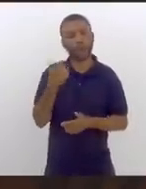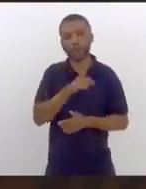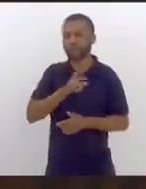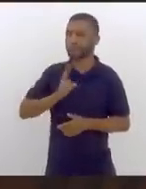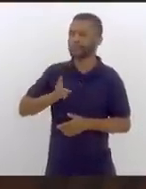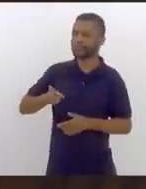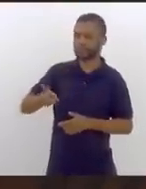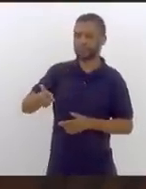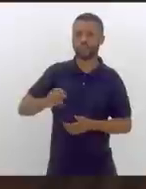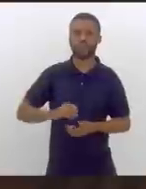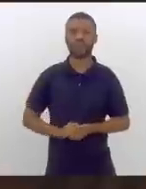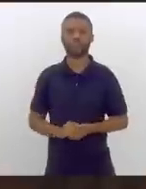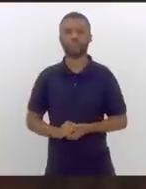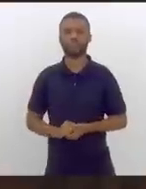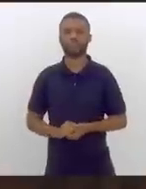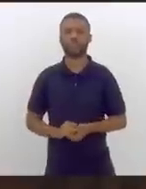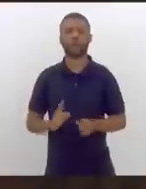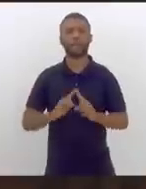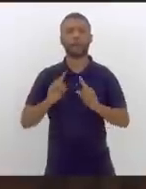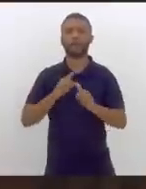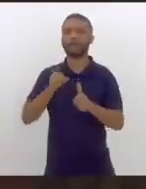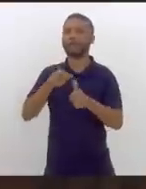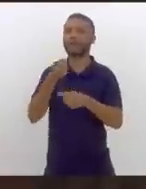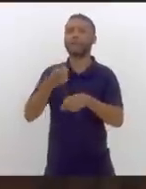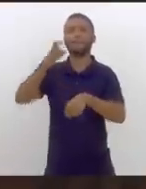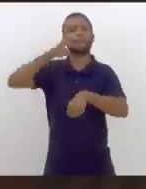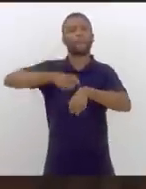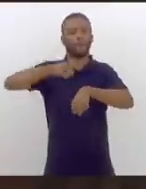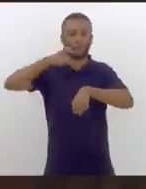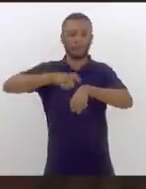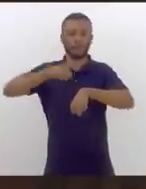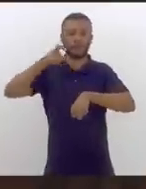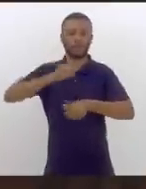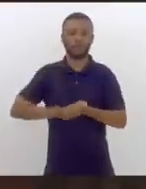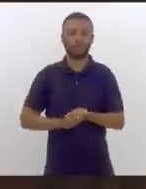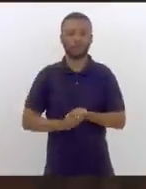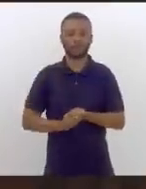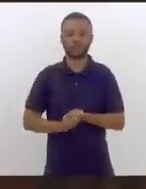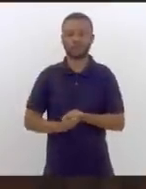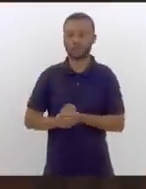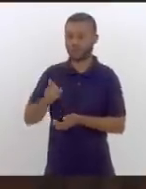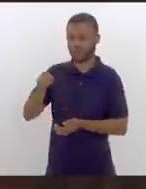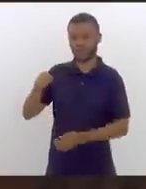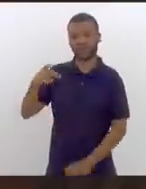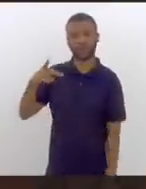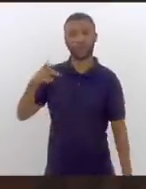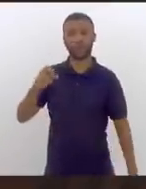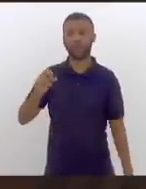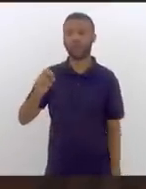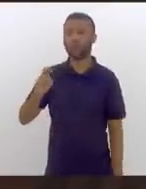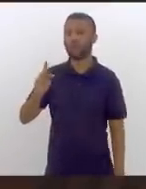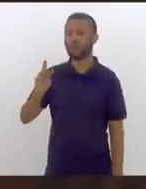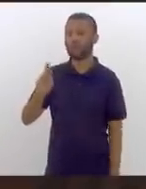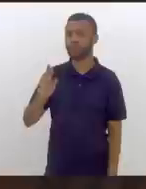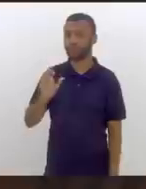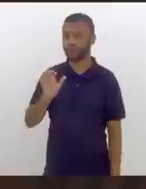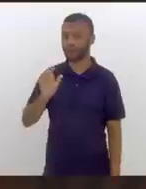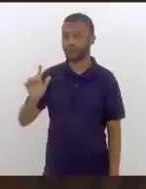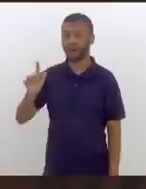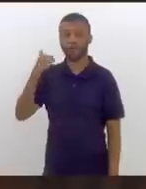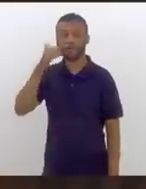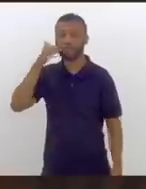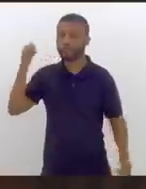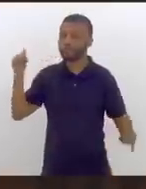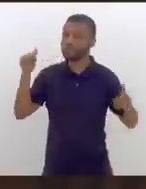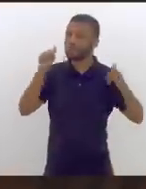e mais o Primeiro Momento o Portugal me ligou e vamos embora liguei para